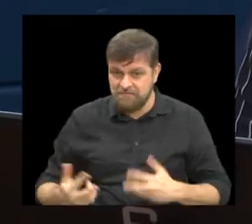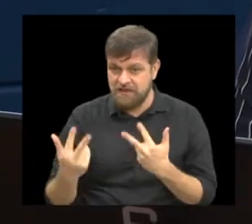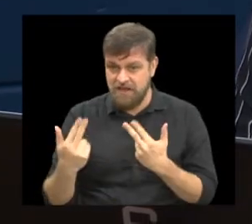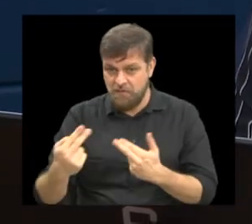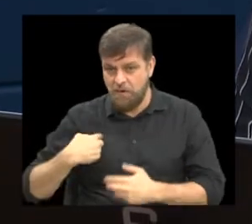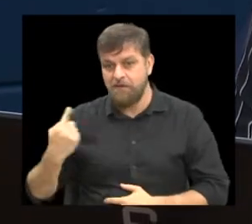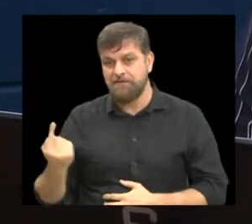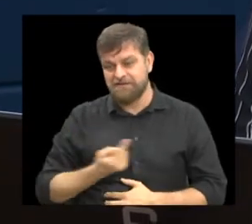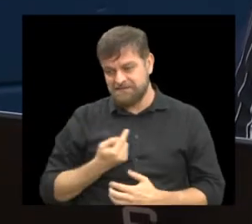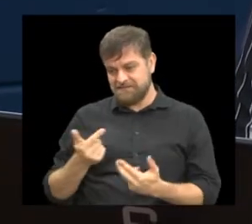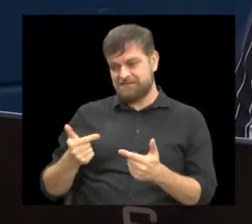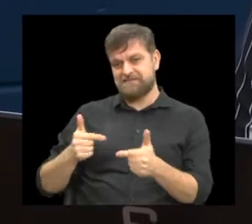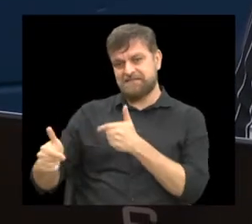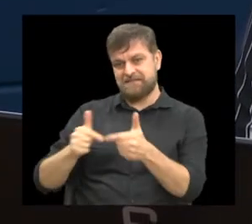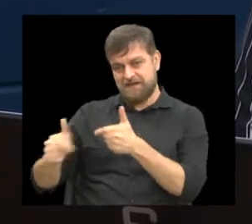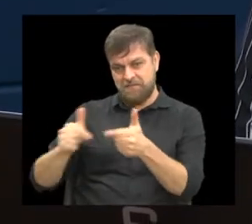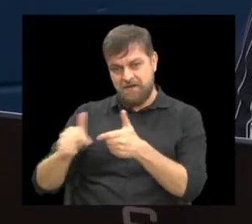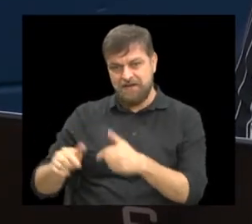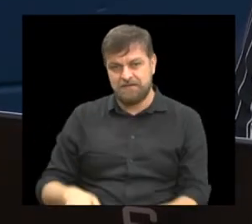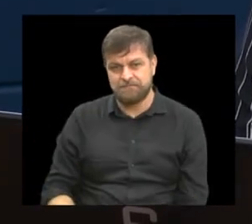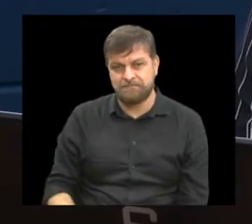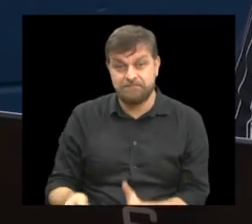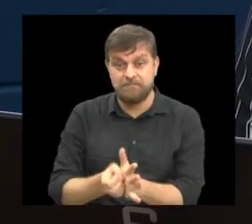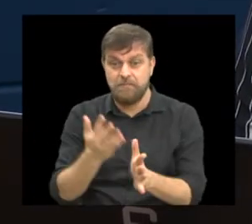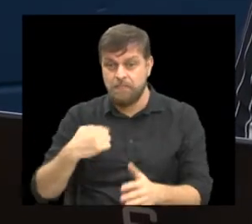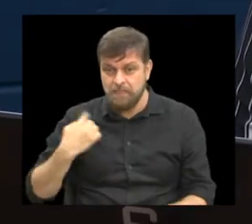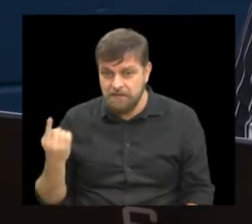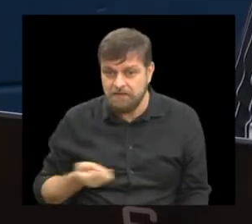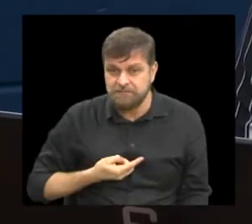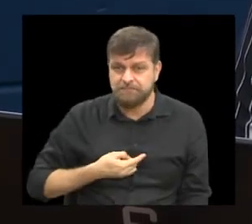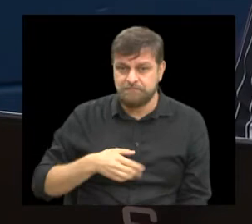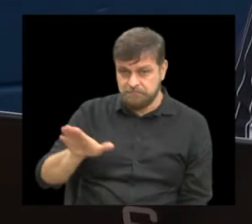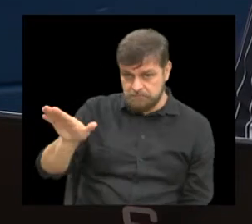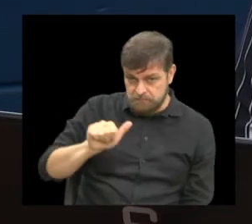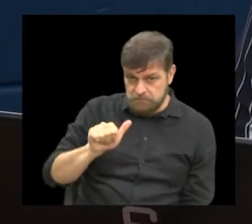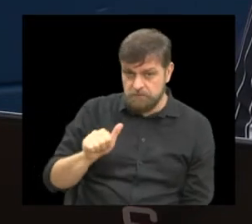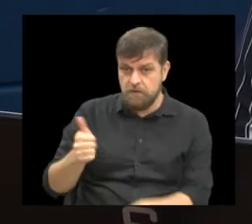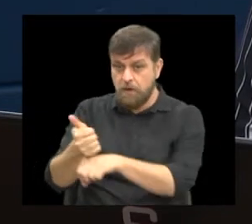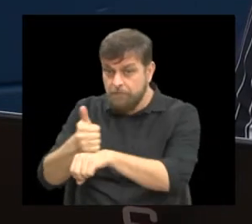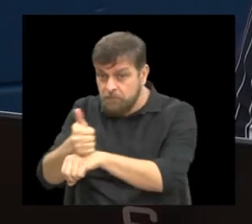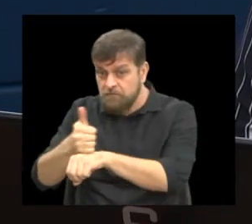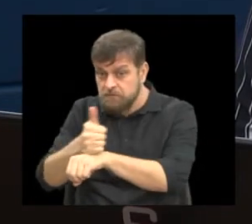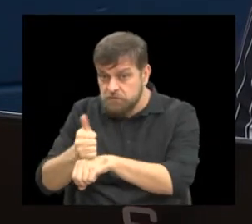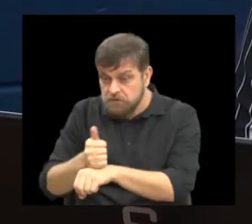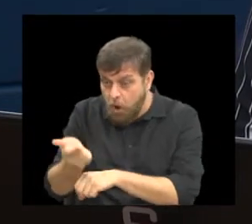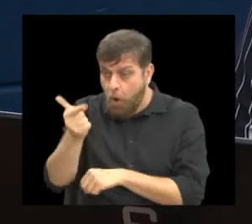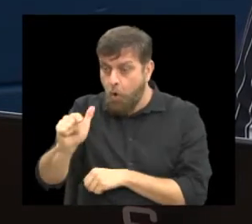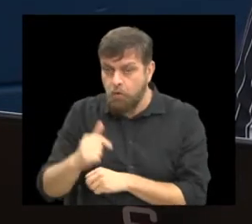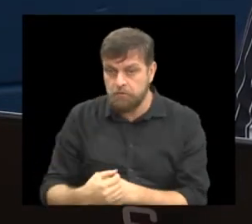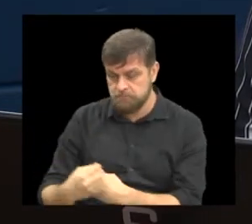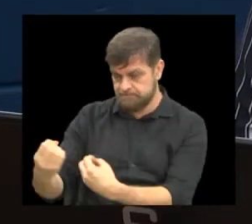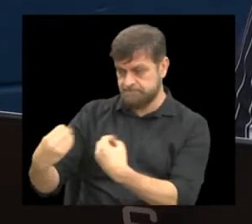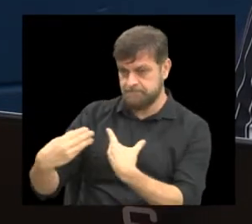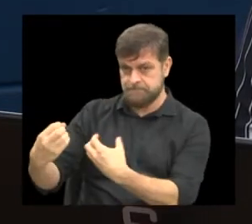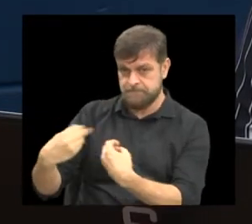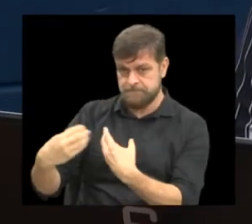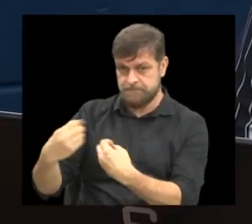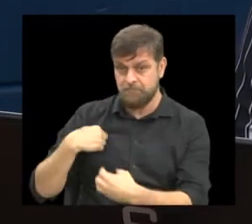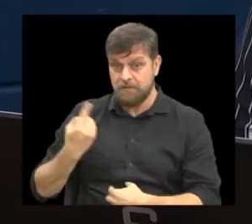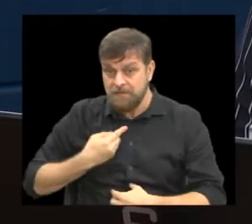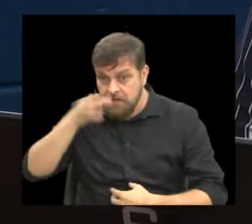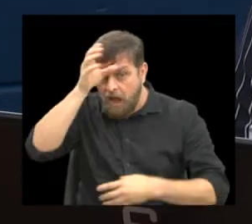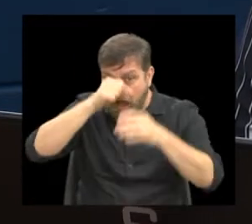qual a gente trabalha. Então, muitas vezes a gente precisa chamar um outro profissional para vir nos capacitar. Então, para vir